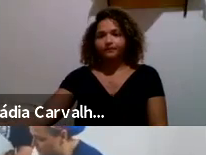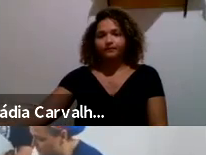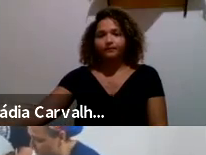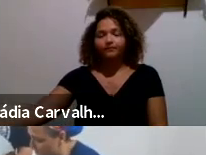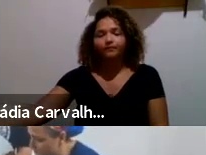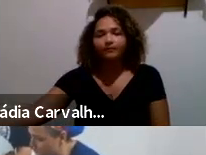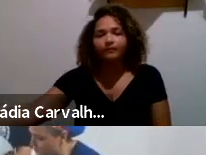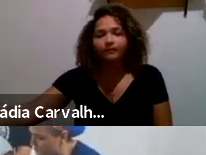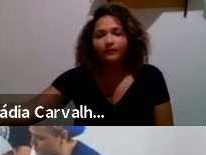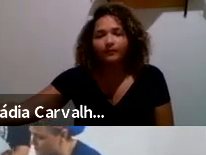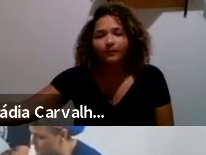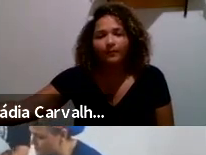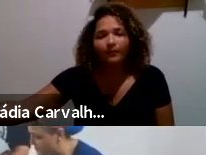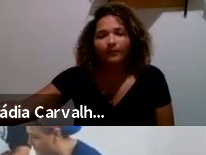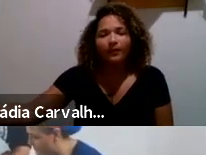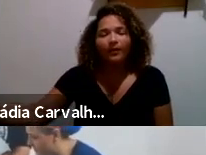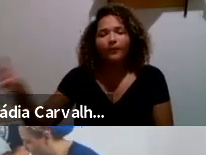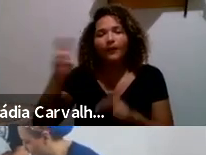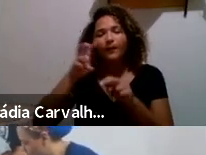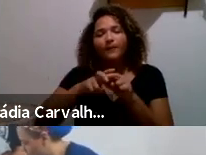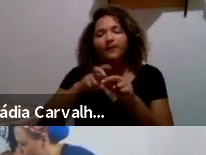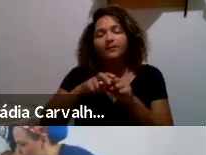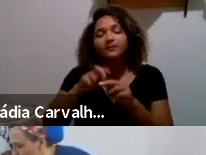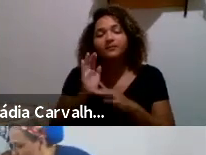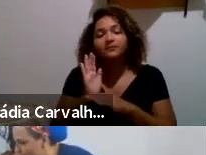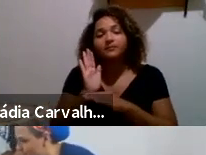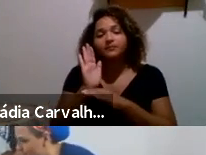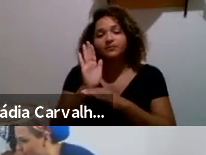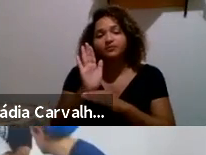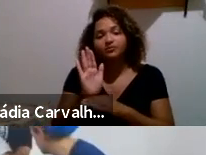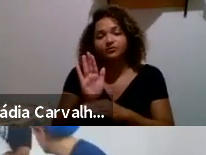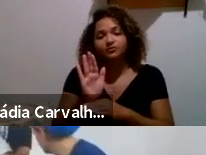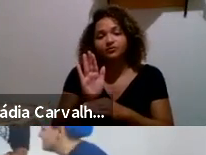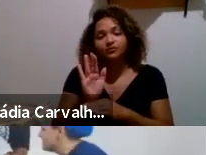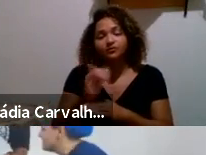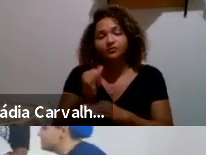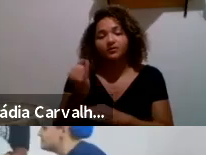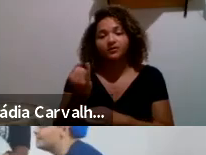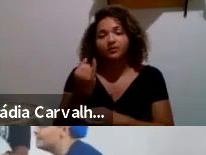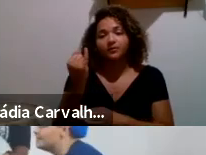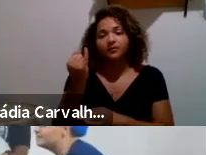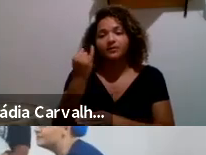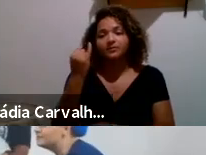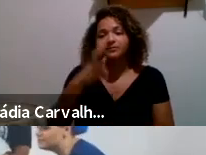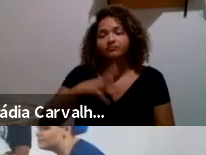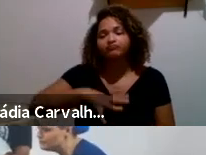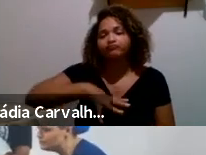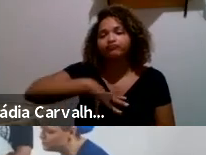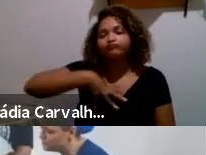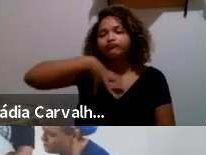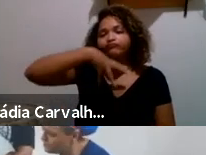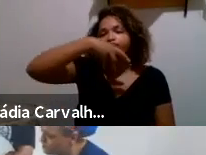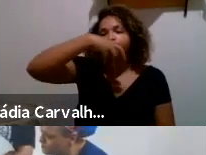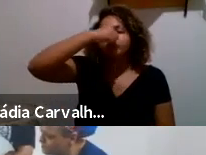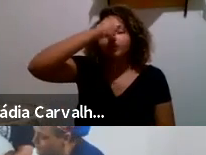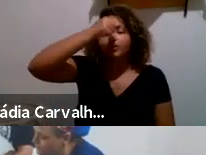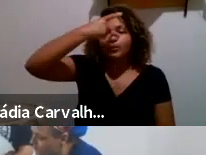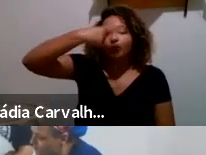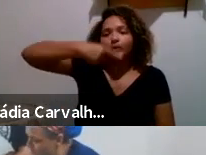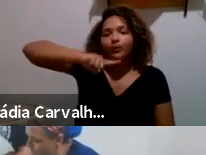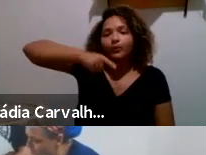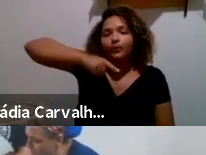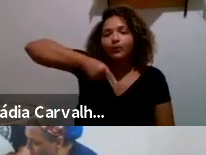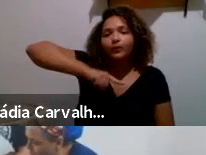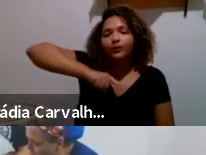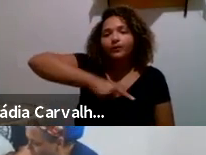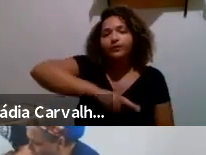legal para ver que a gente ouviu o coração do bebê. Mais importante é que você respire bem fundo.